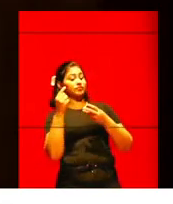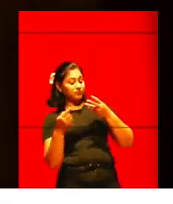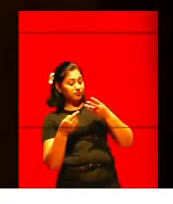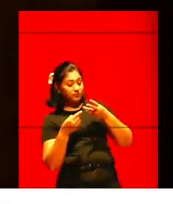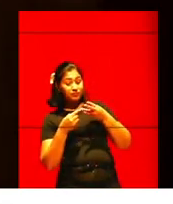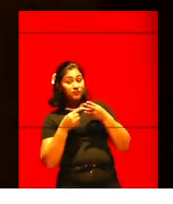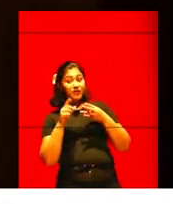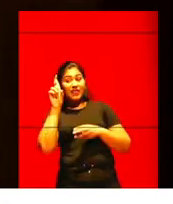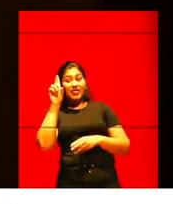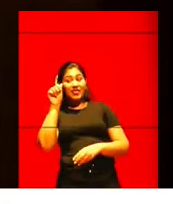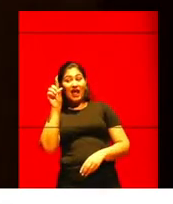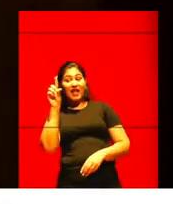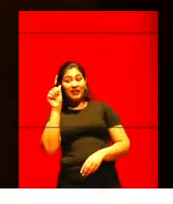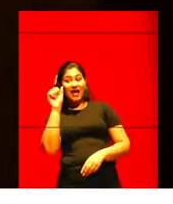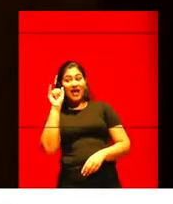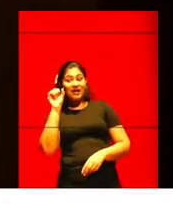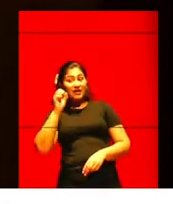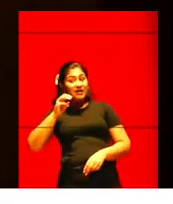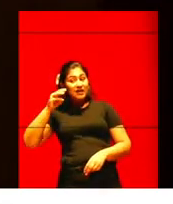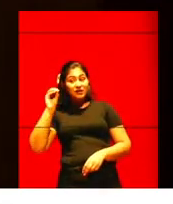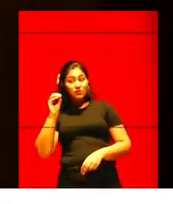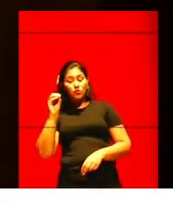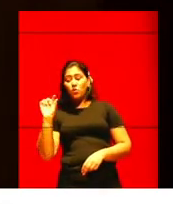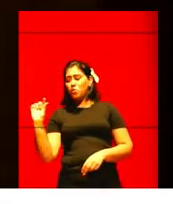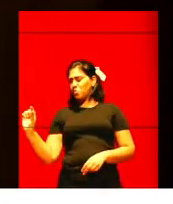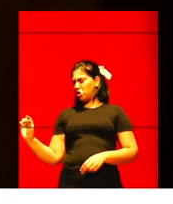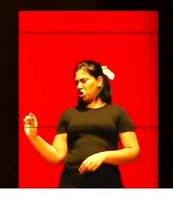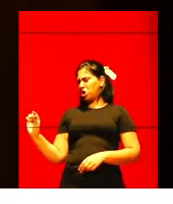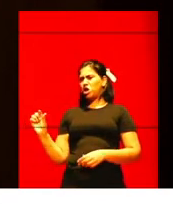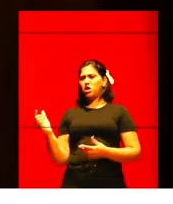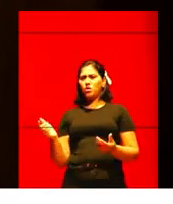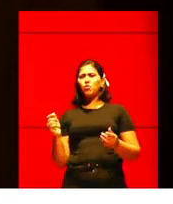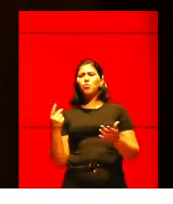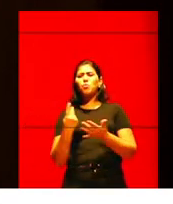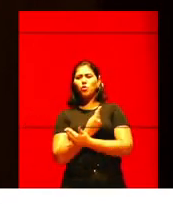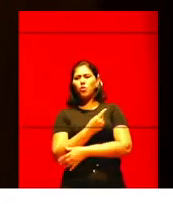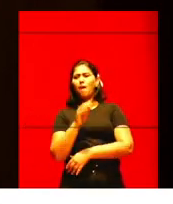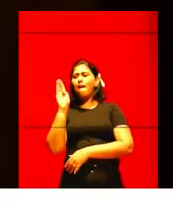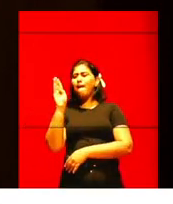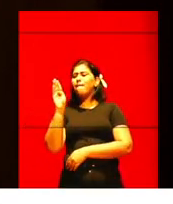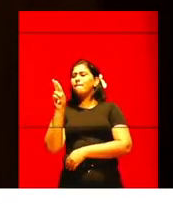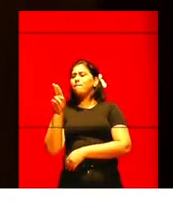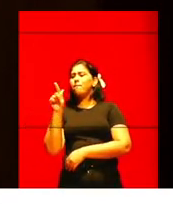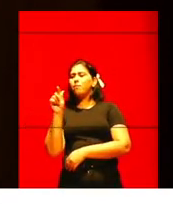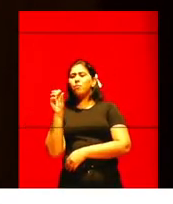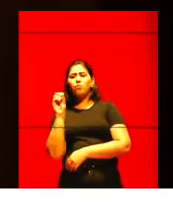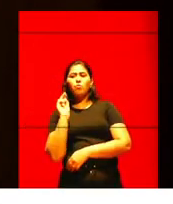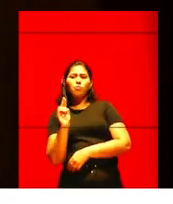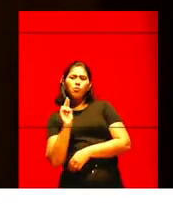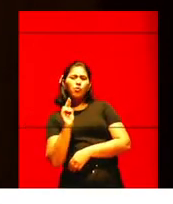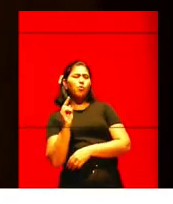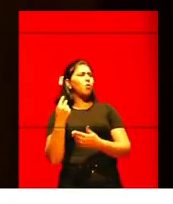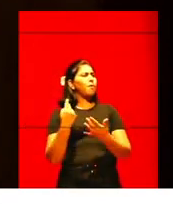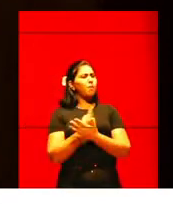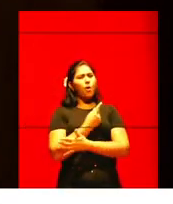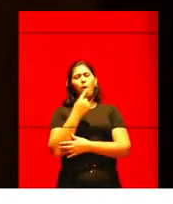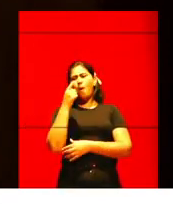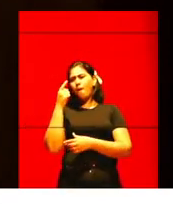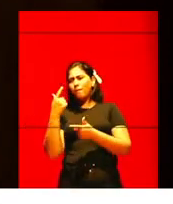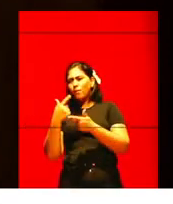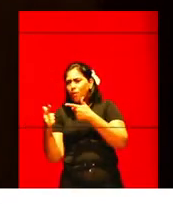Como é que uma criança fala quando ela é bem pequenininha? Gugu? O que quer dizer Gugu Dadá?